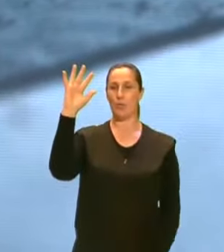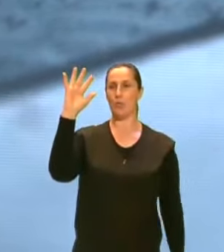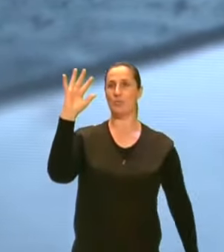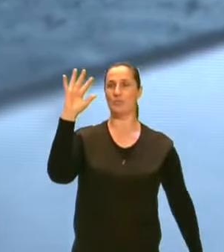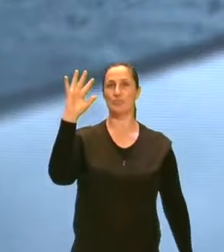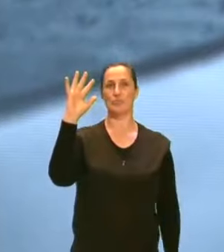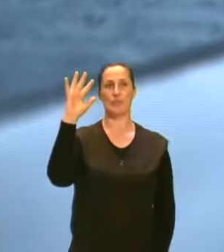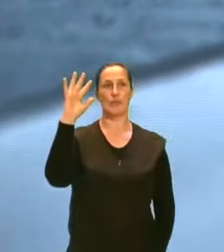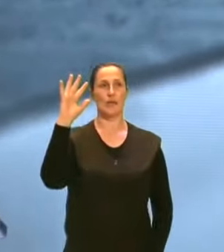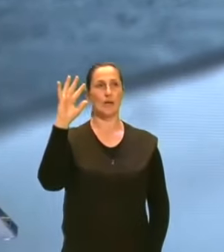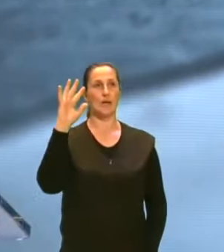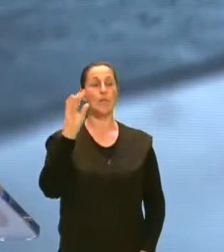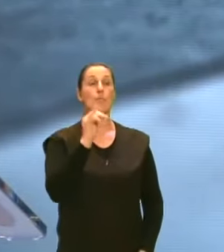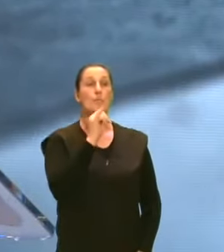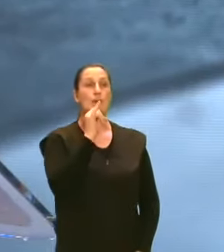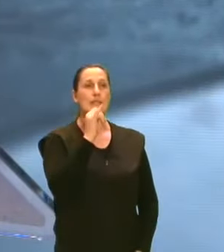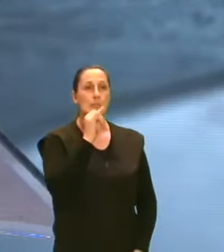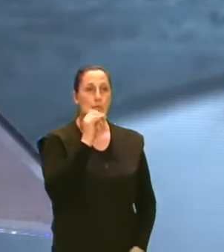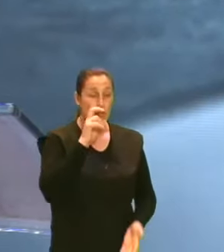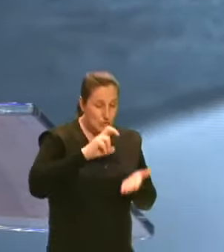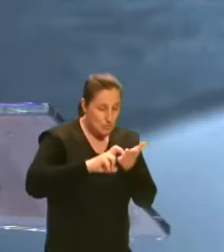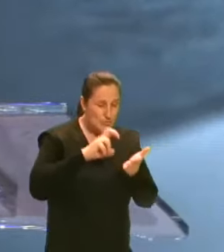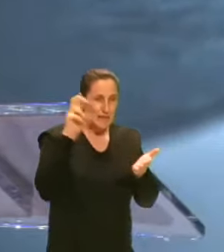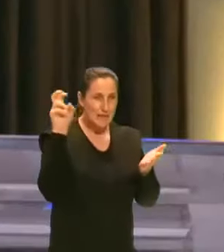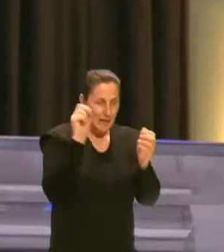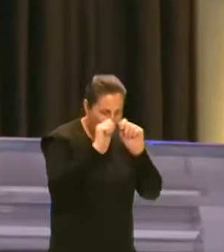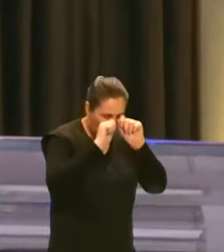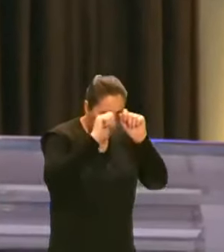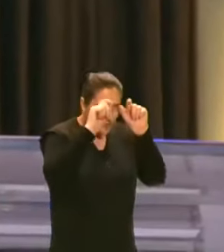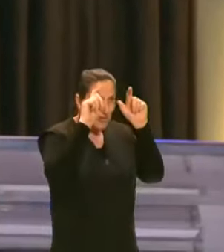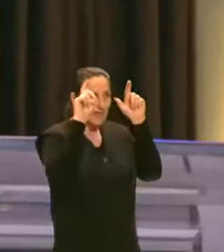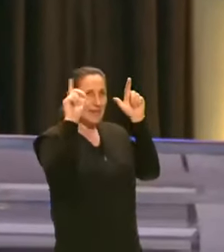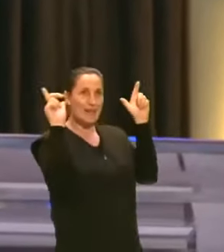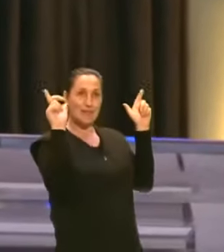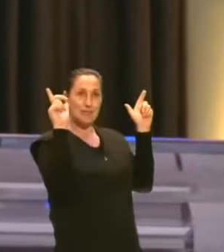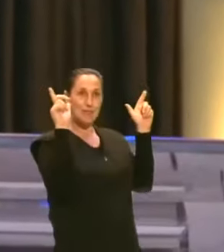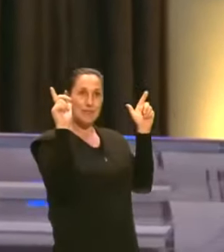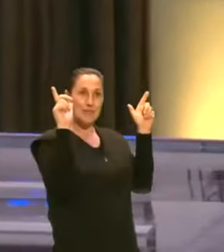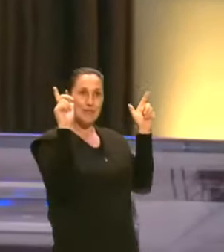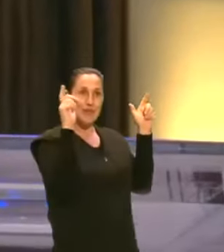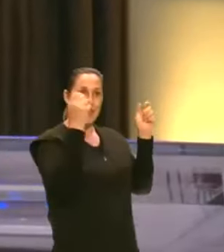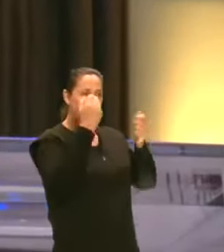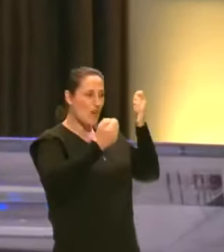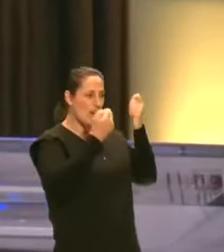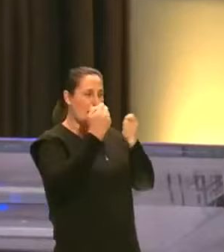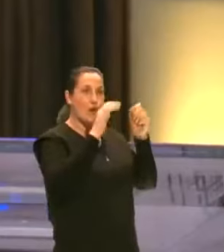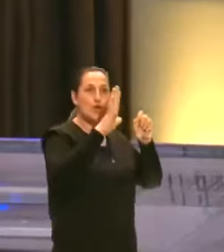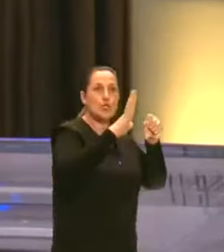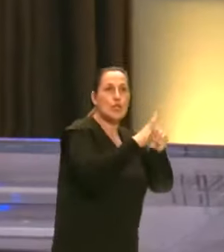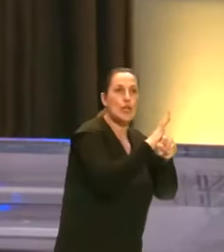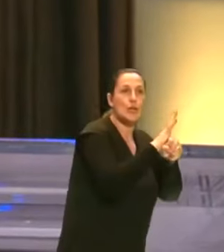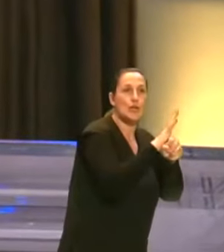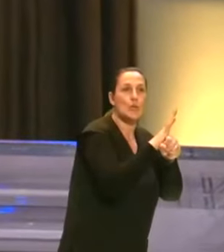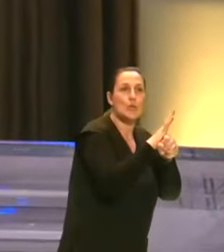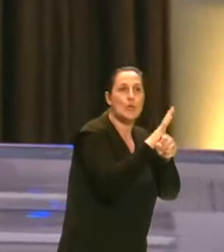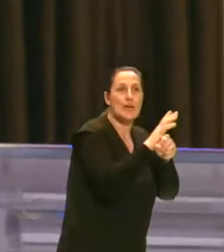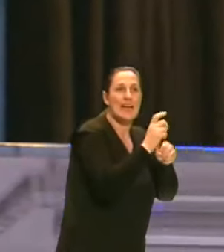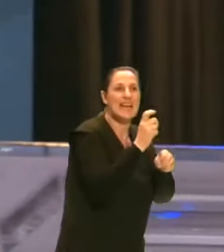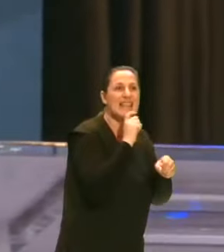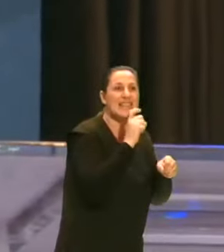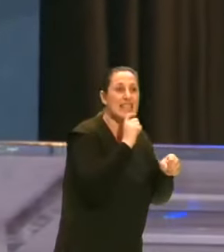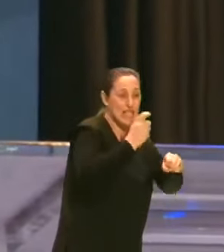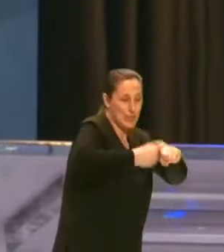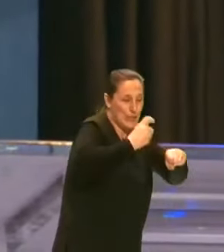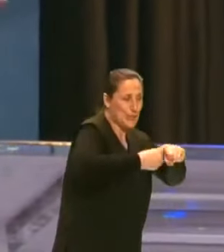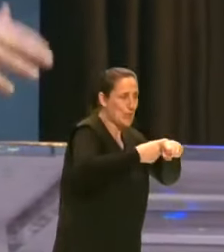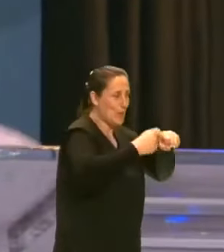de geada, acordamos com o nosso carro cheio de gelo. A gente escreve no gelo. A